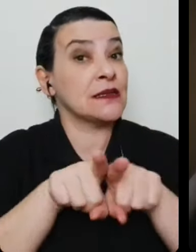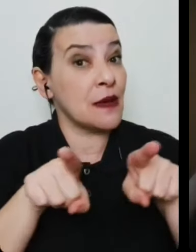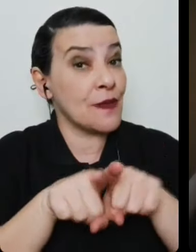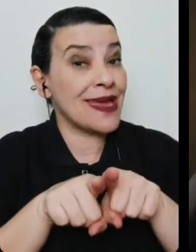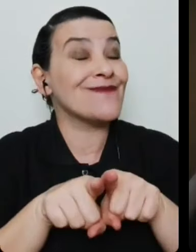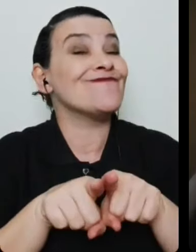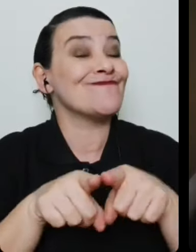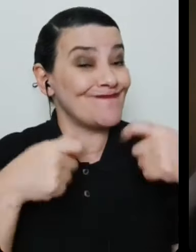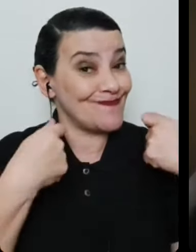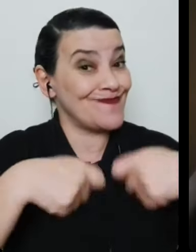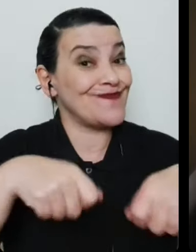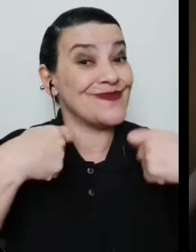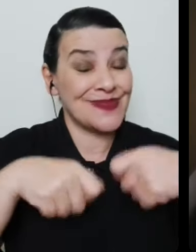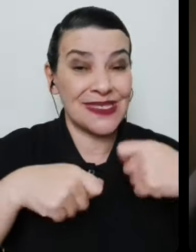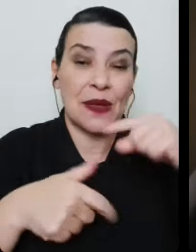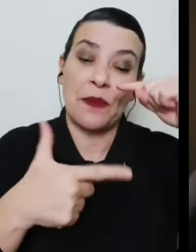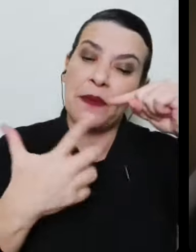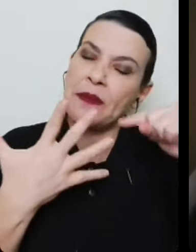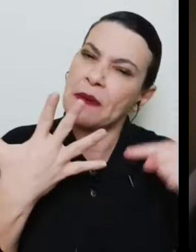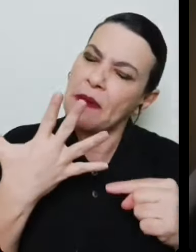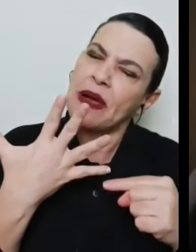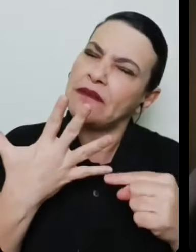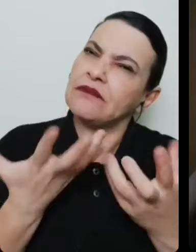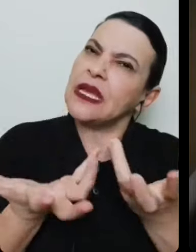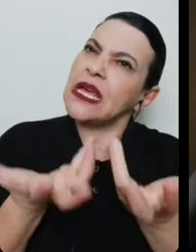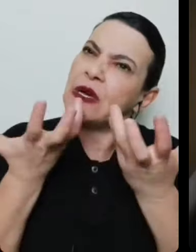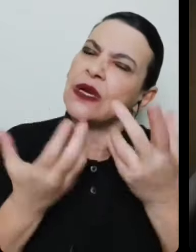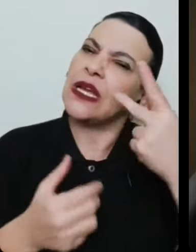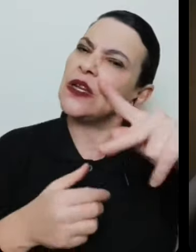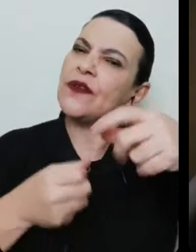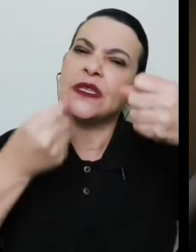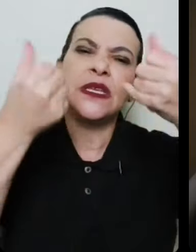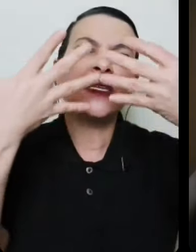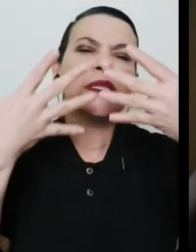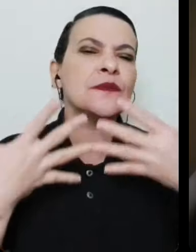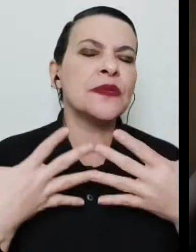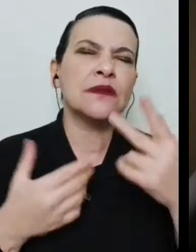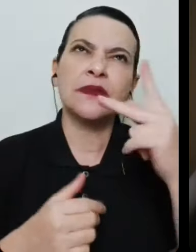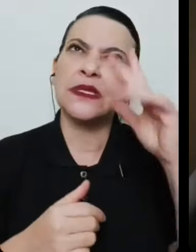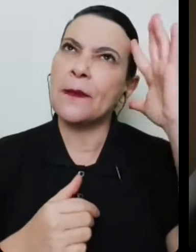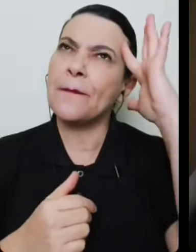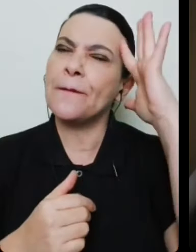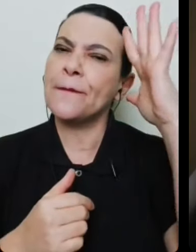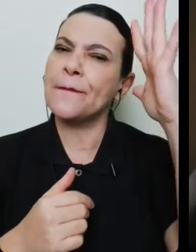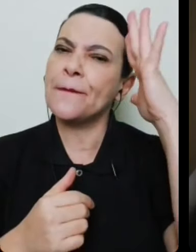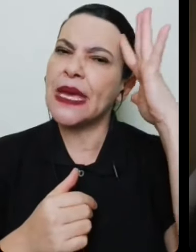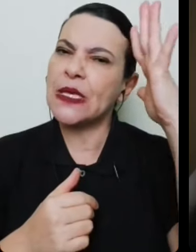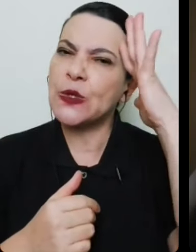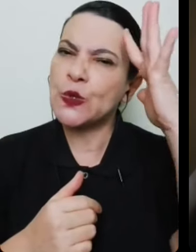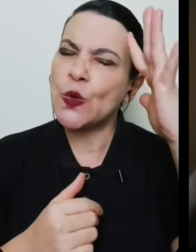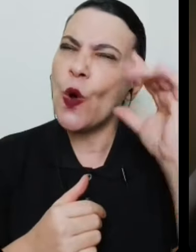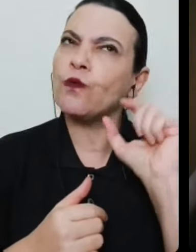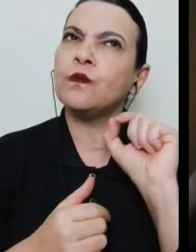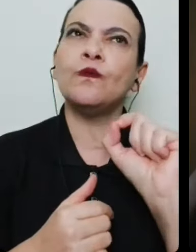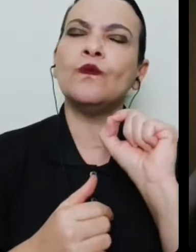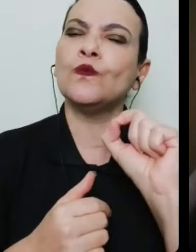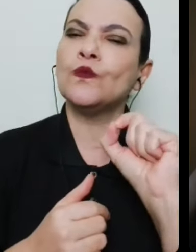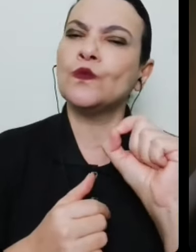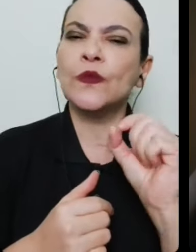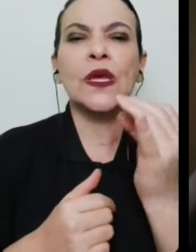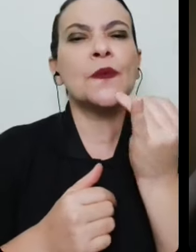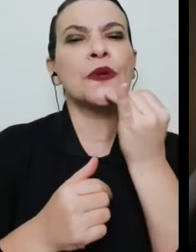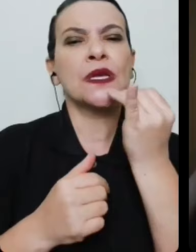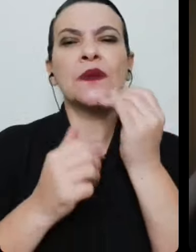né, ou uma coisa ou outra. Eu queria que você falasse um pouquinho o que que você pensou, né? A gente se deu